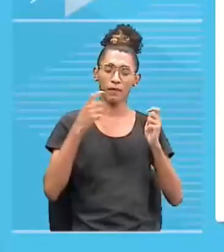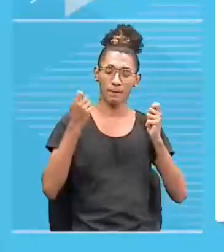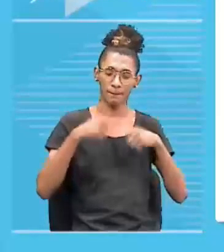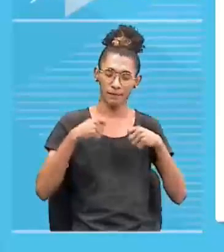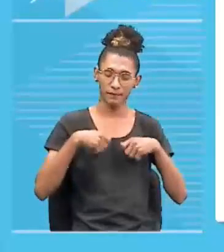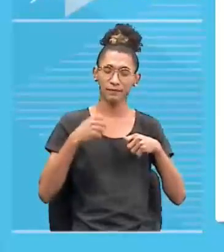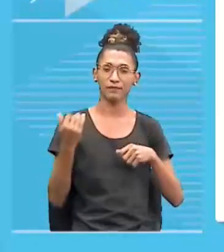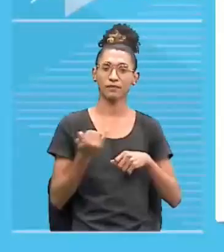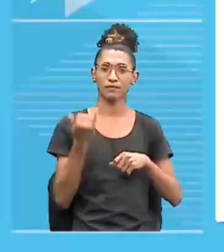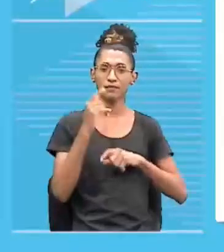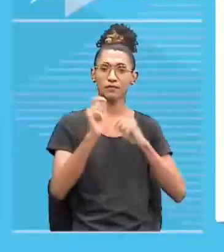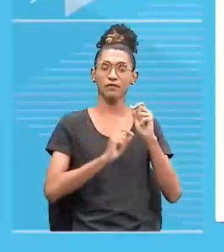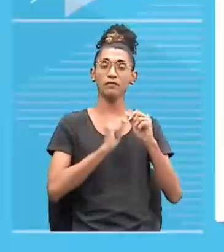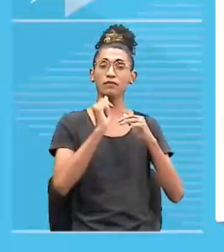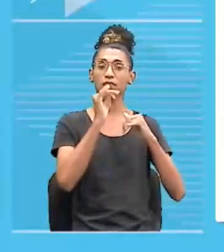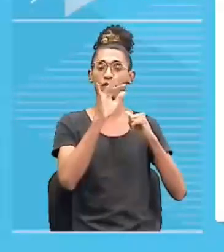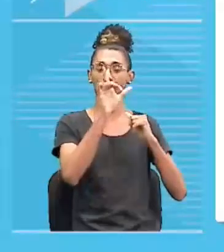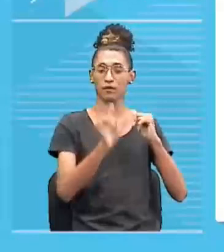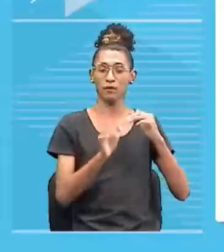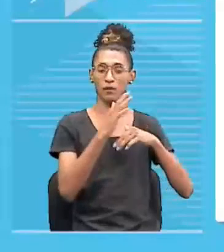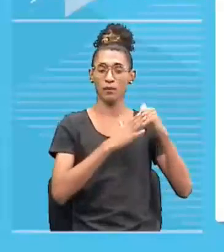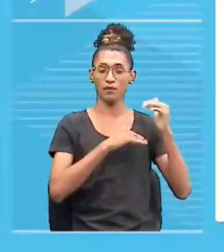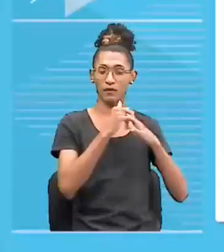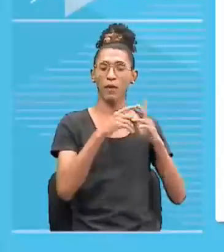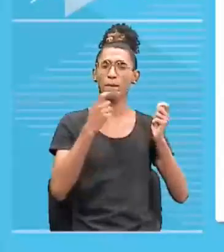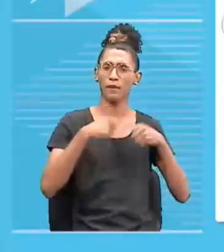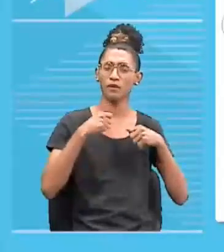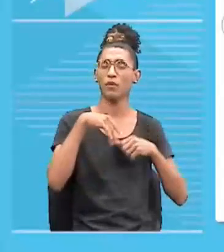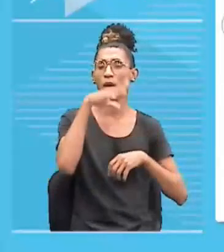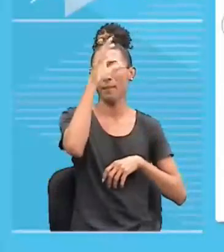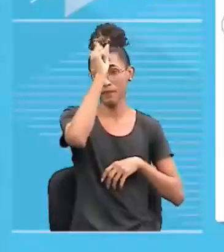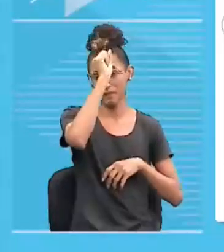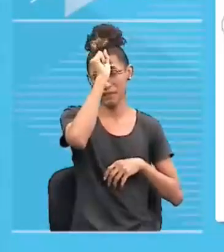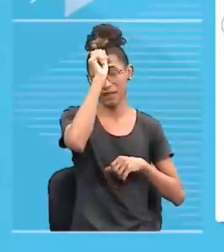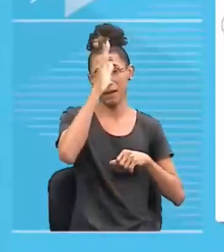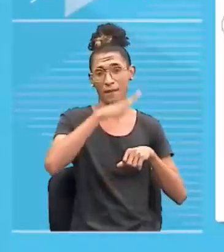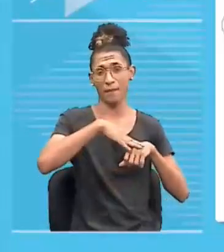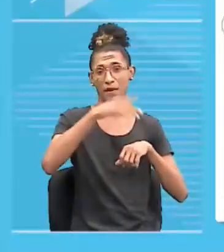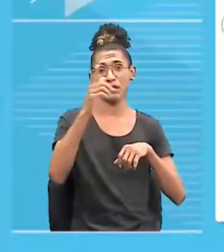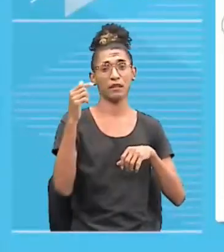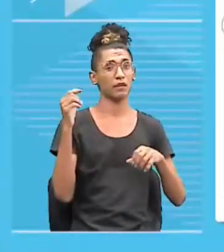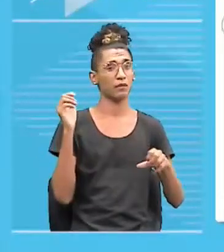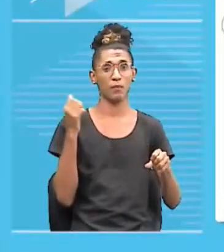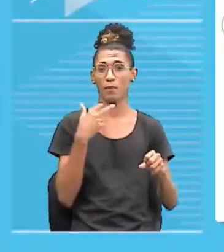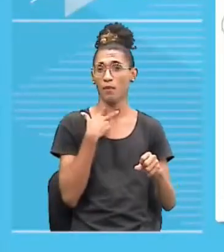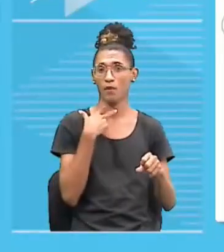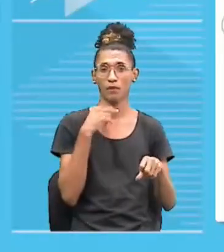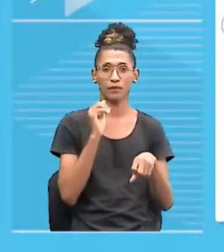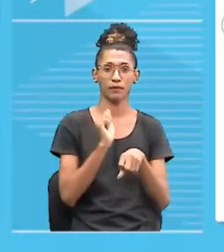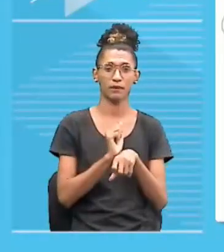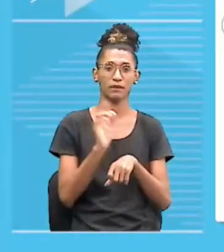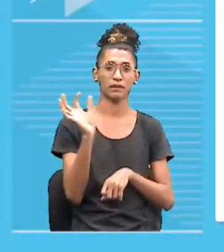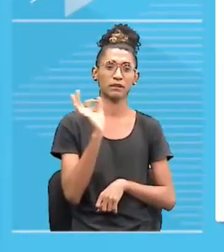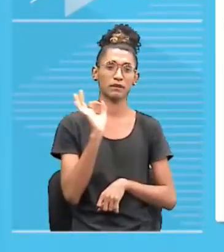atualização profissional, tá bom? Se reinventar mesmo. E a gente não pode ficar parado, pessoal. A